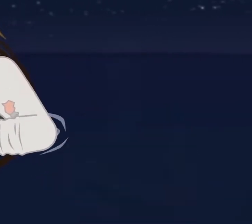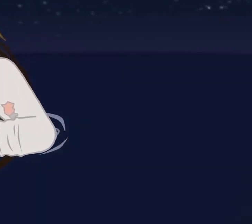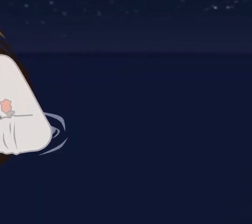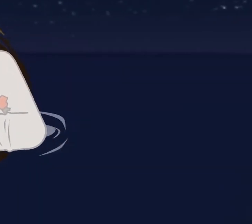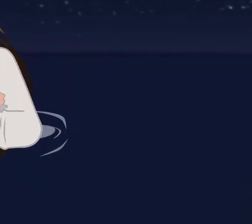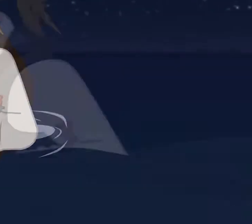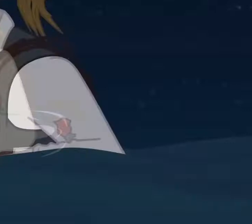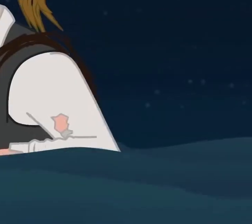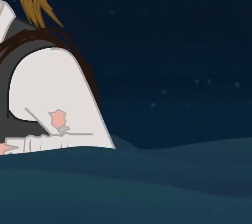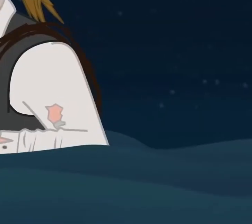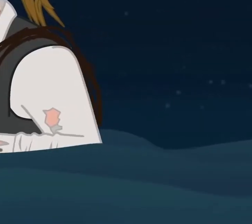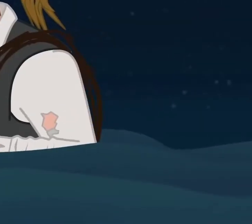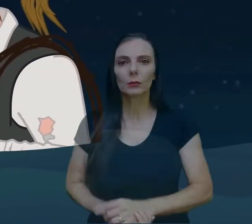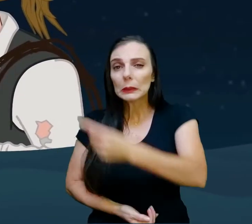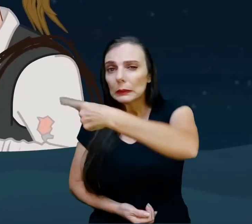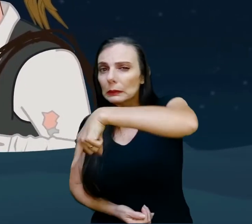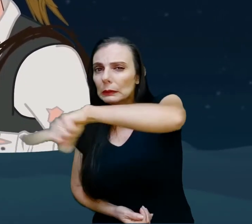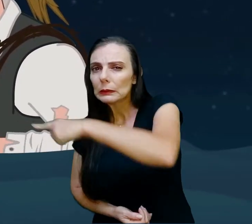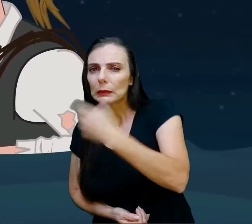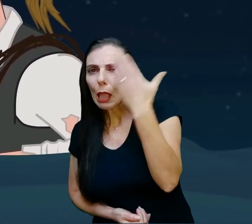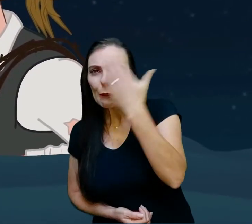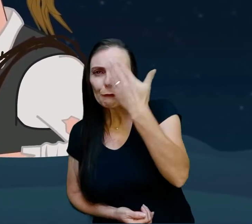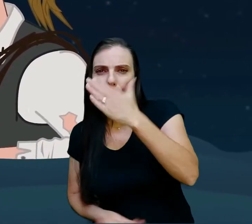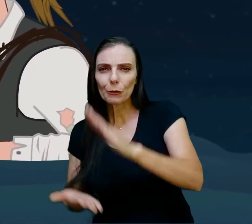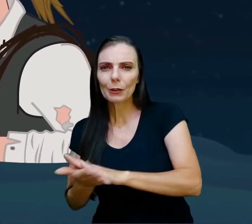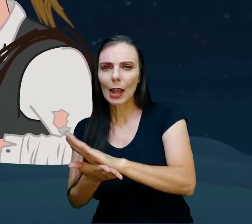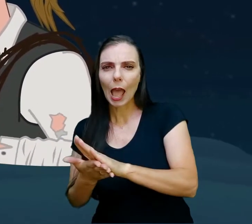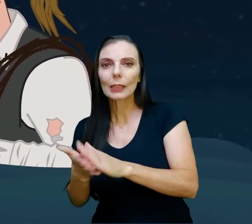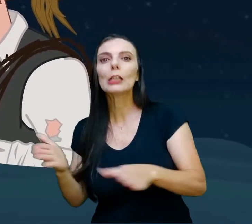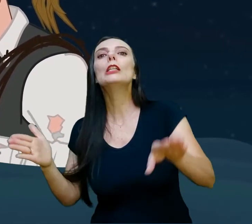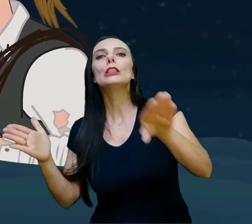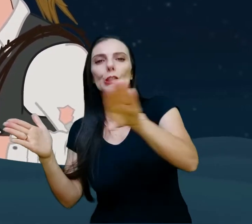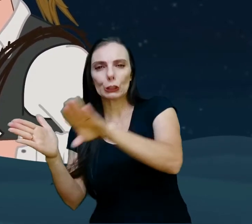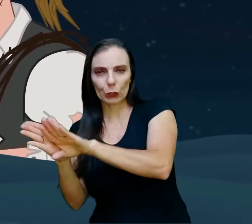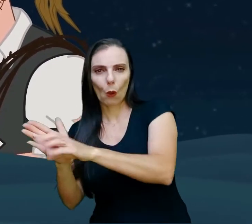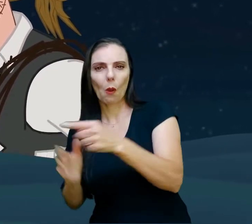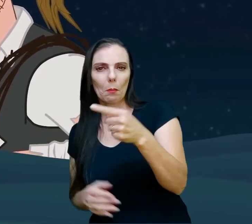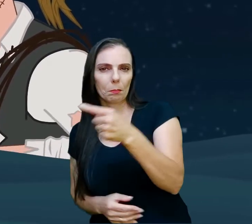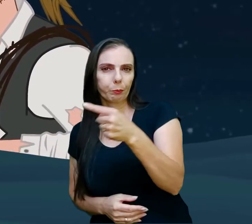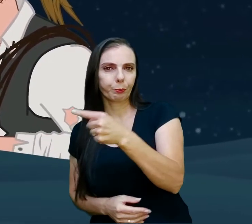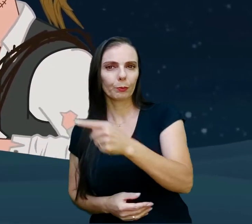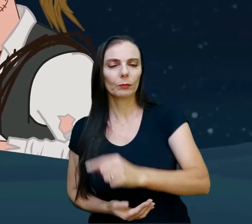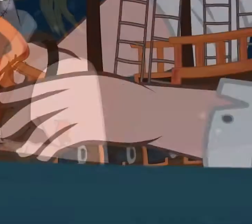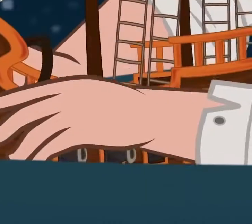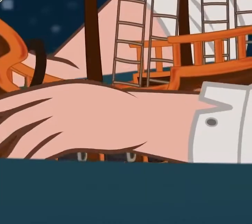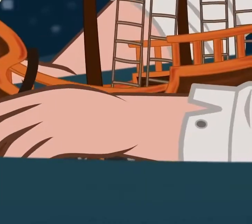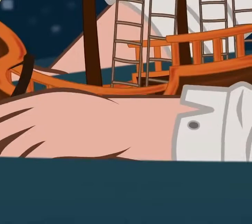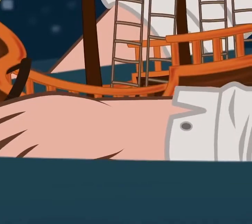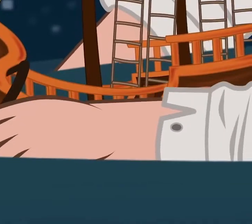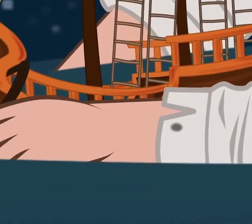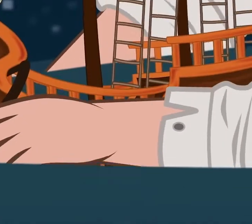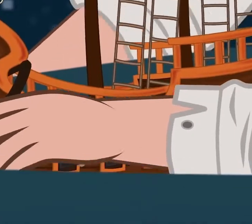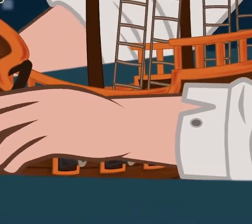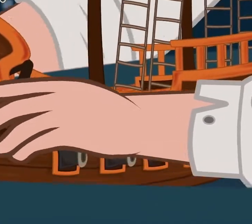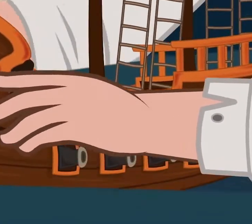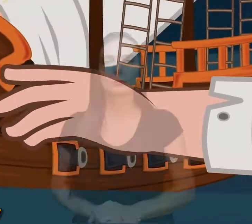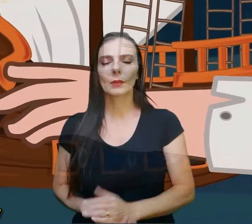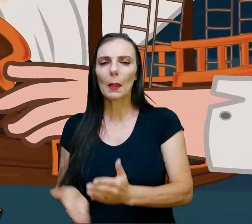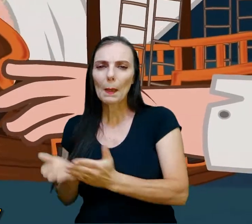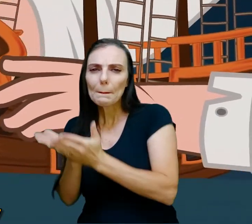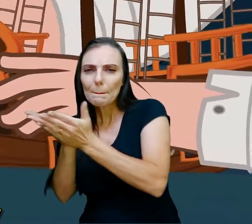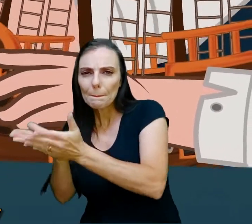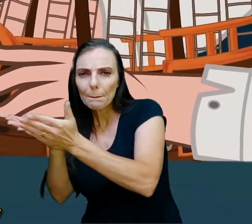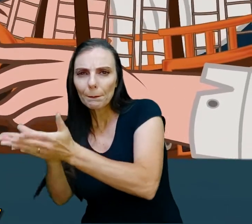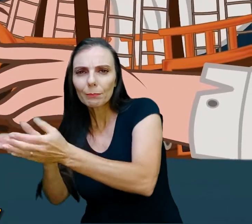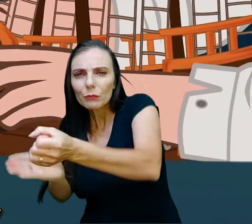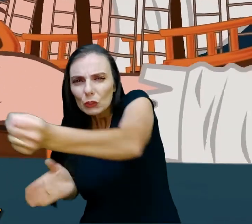praia. Sem ser visto pelo inimigo, conseguiu chegar ao porto do outro lado. Ele